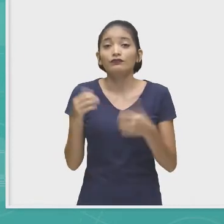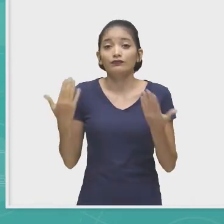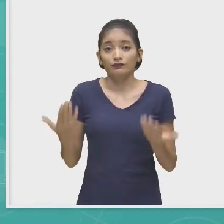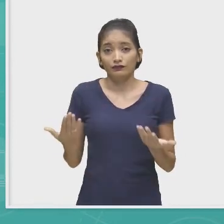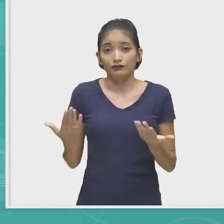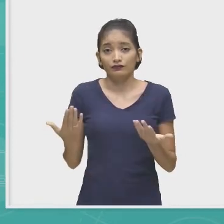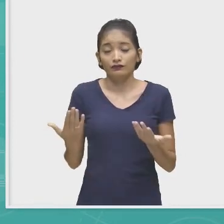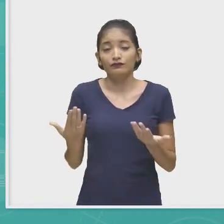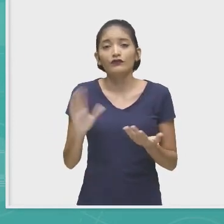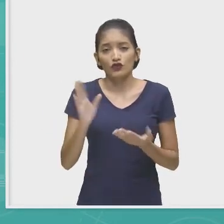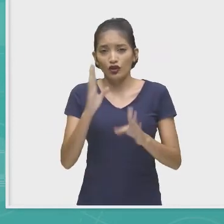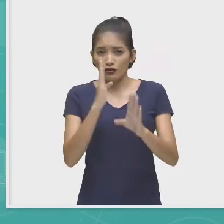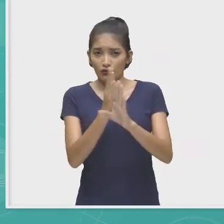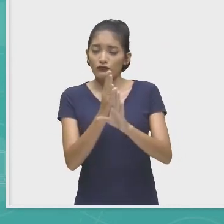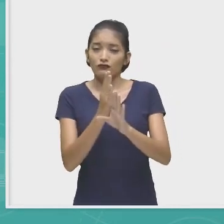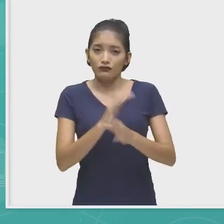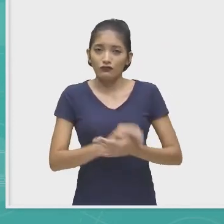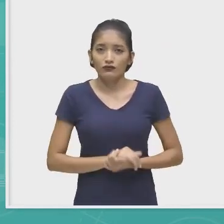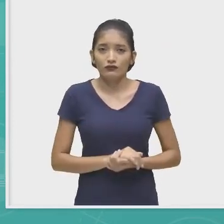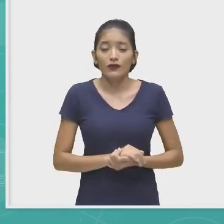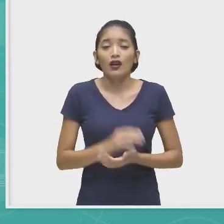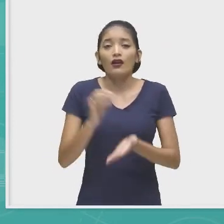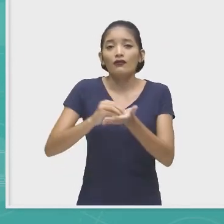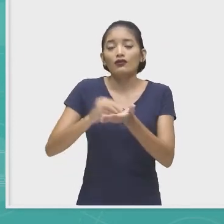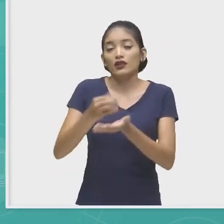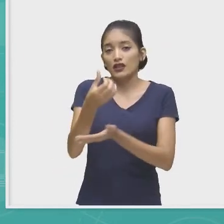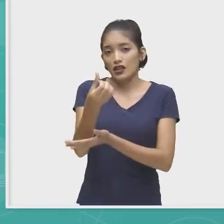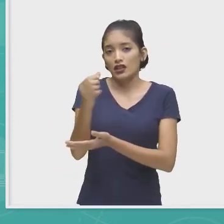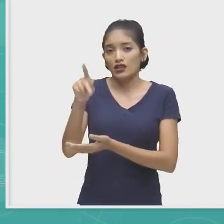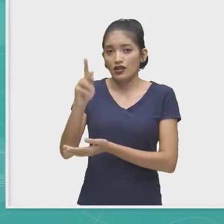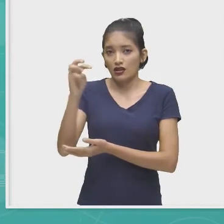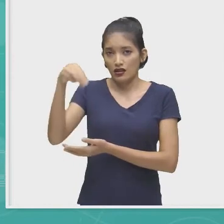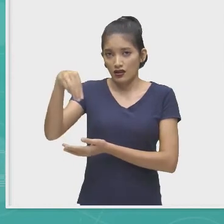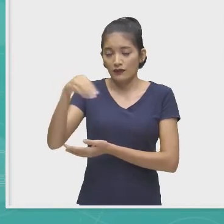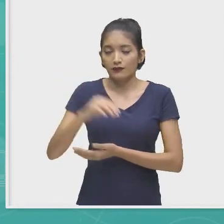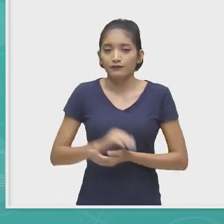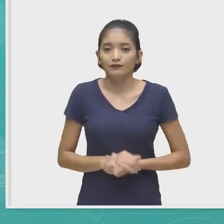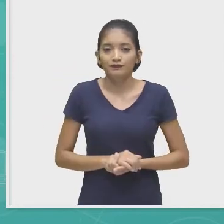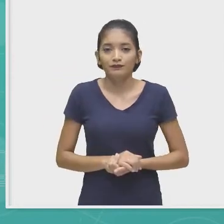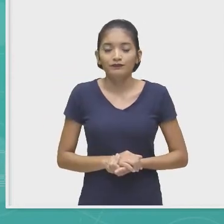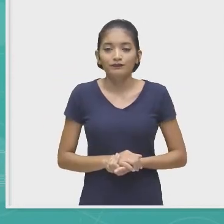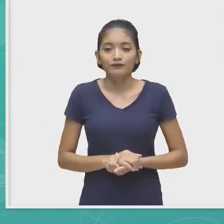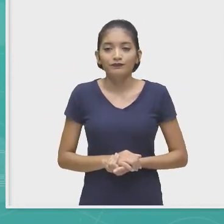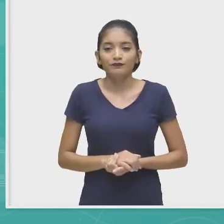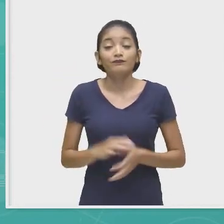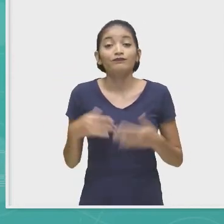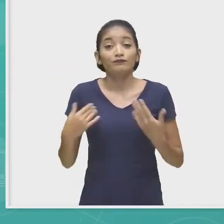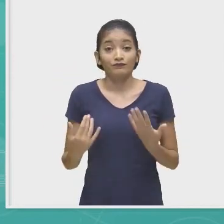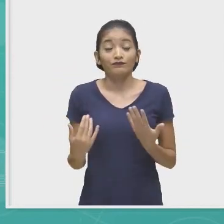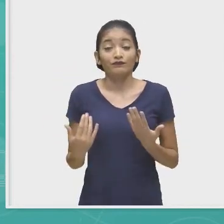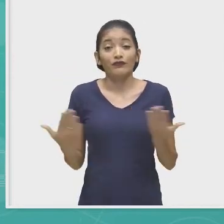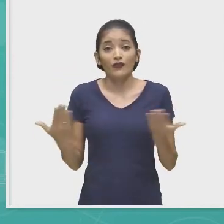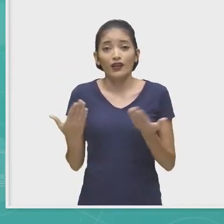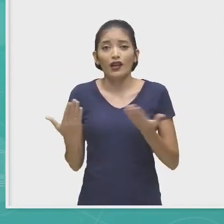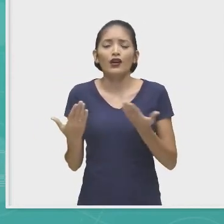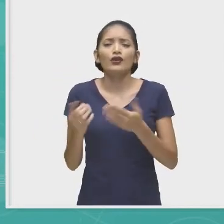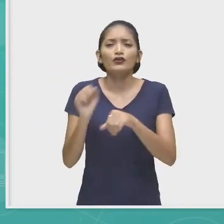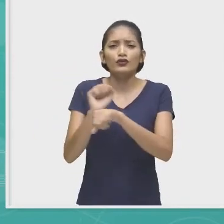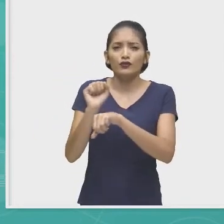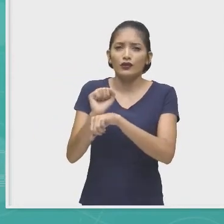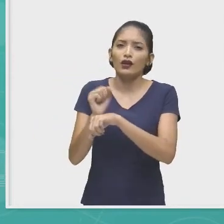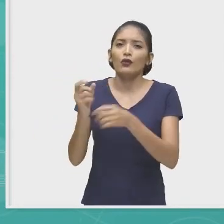Encontra a minha resposta. Vão faltar o quê? 6 quilômetros. Perfeito? Pessoal, vamos ver agora o que nos aguarda